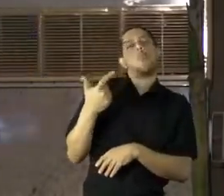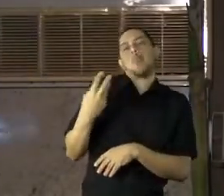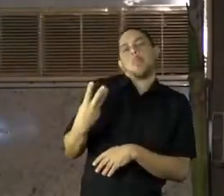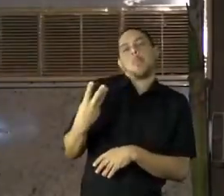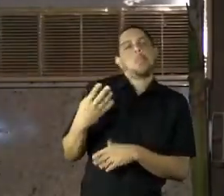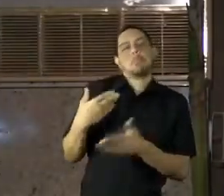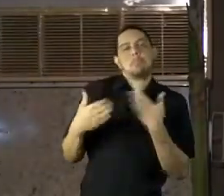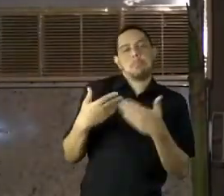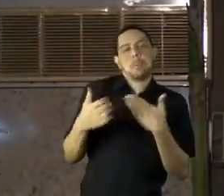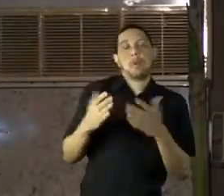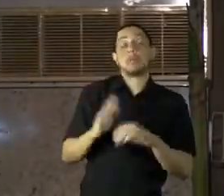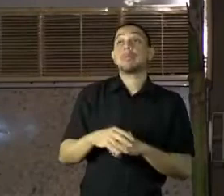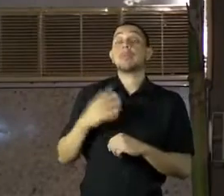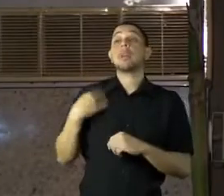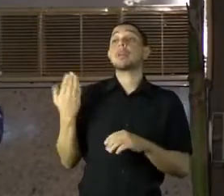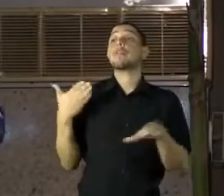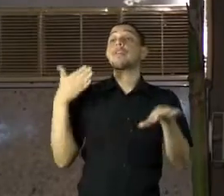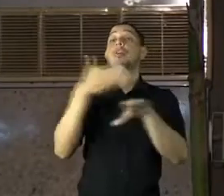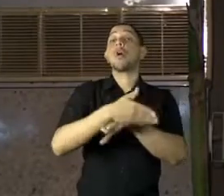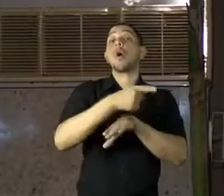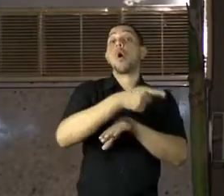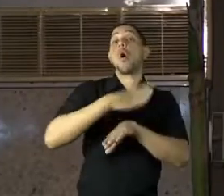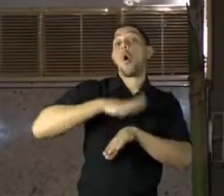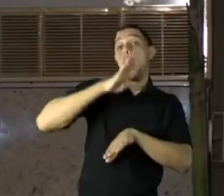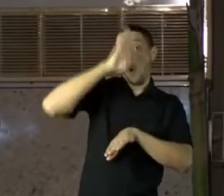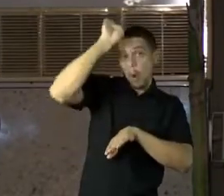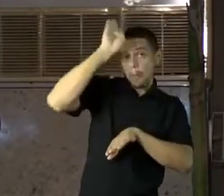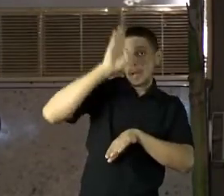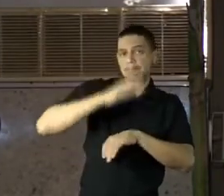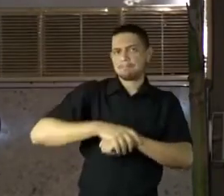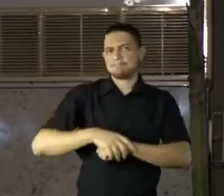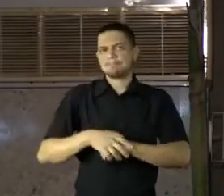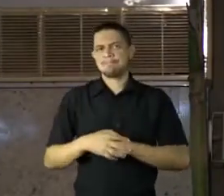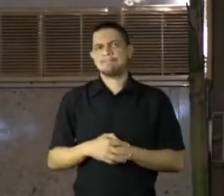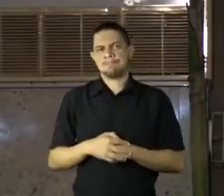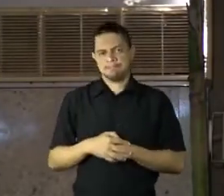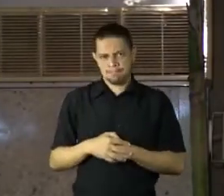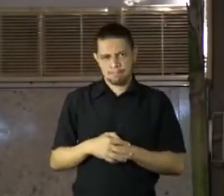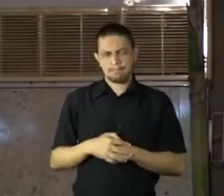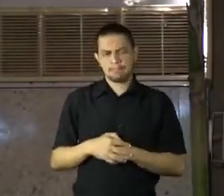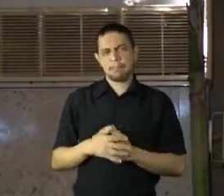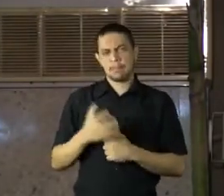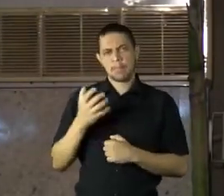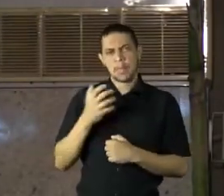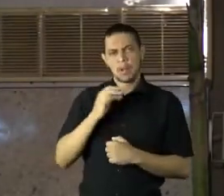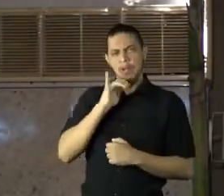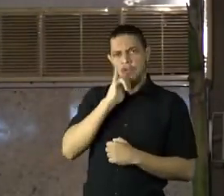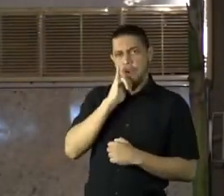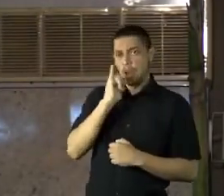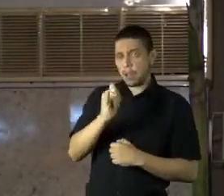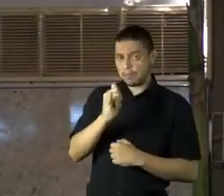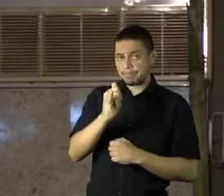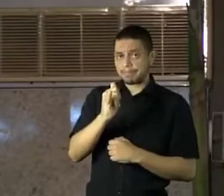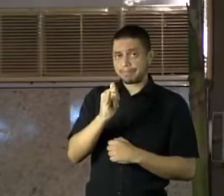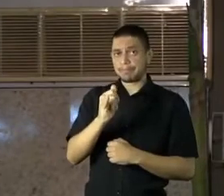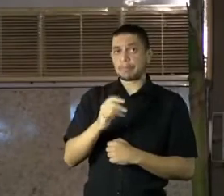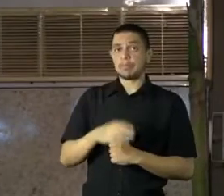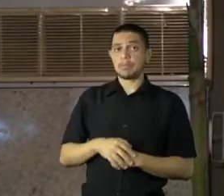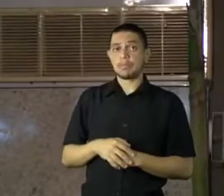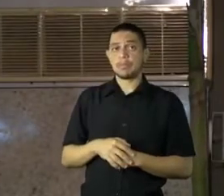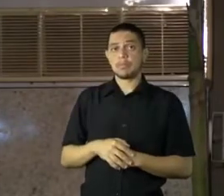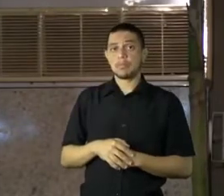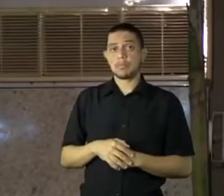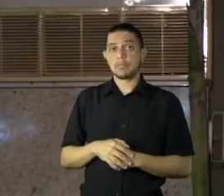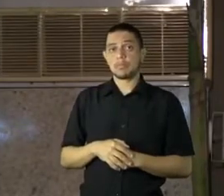com destino a Roma e eu quero dizer para vocês ele continua que